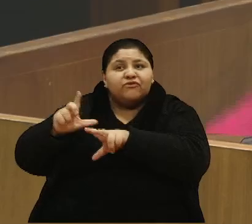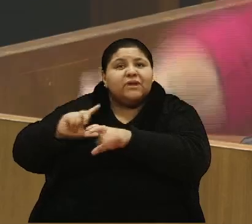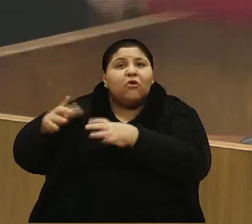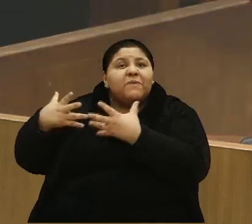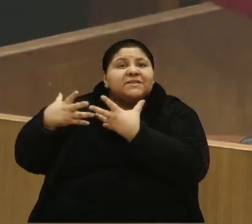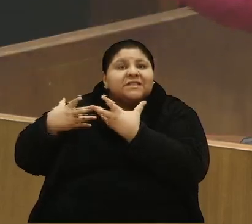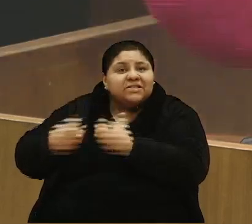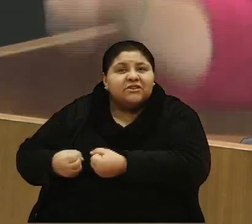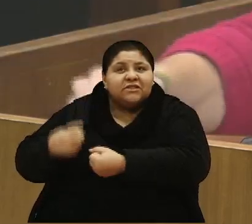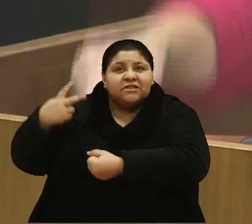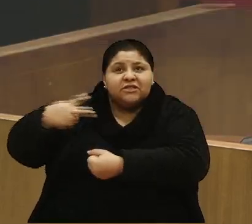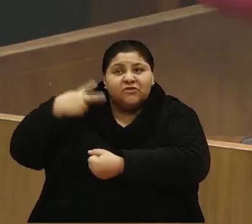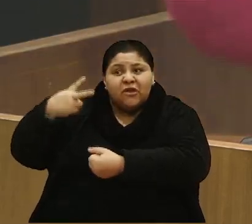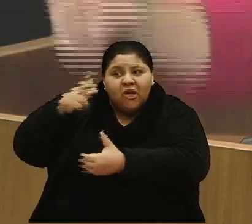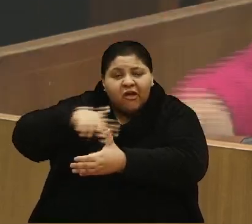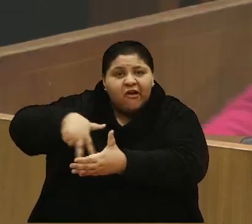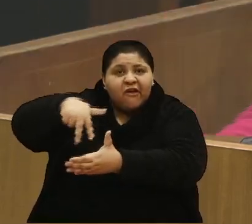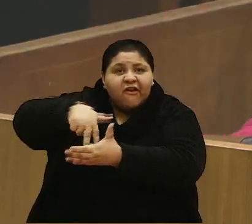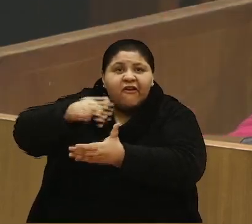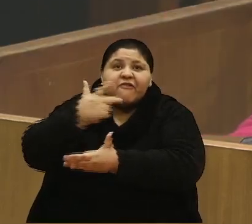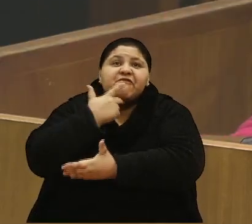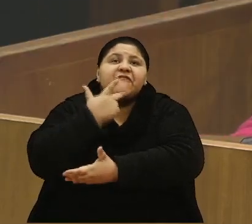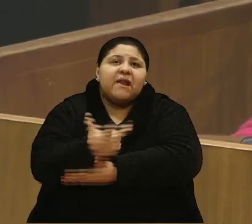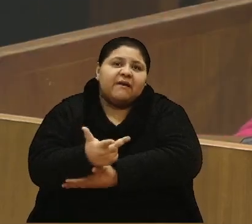inaceitável um vereador vir aqui e dizer